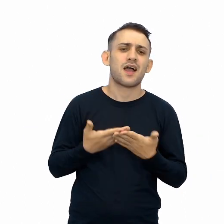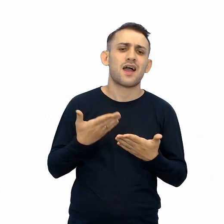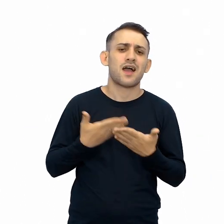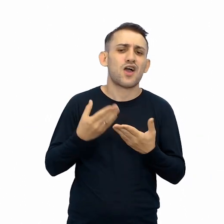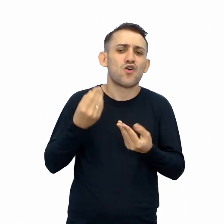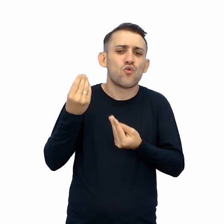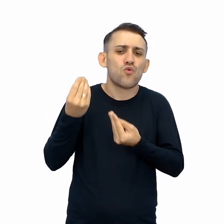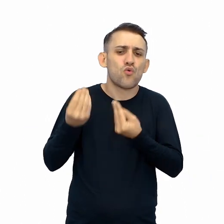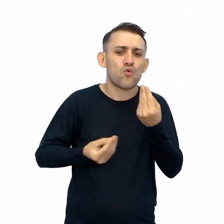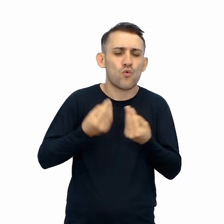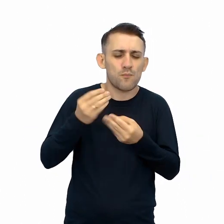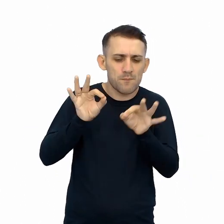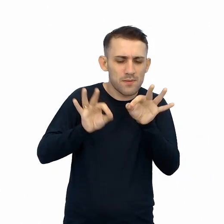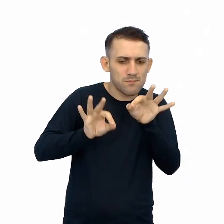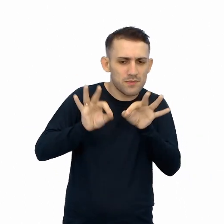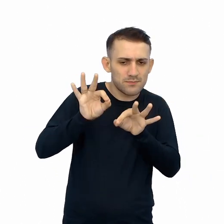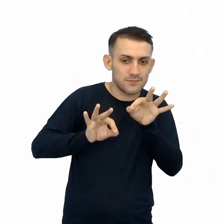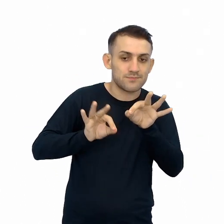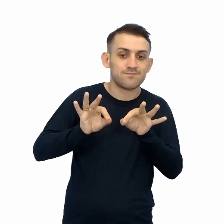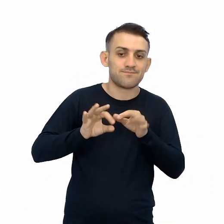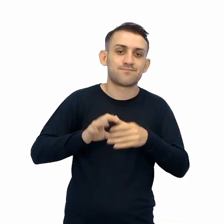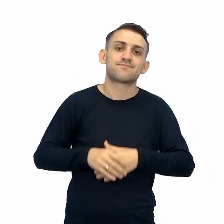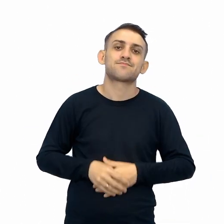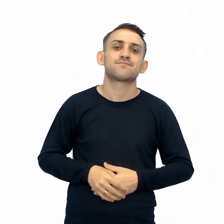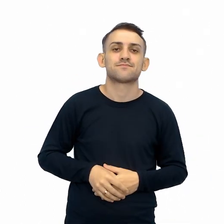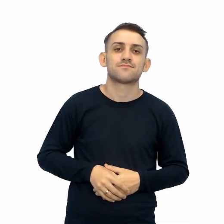elas estão organizadas? Bem,